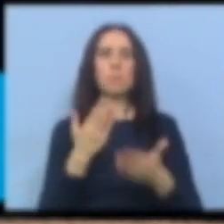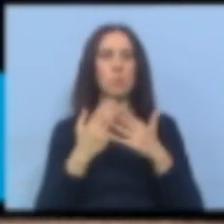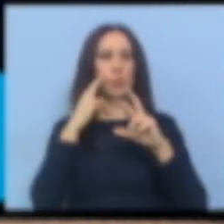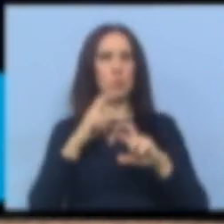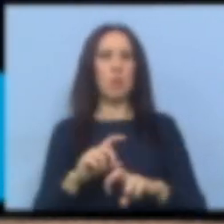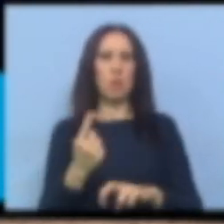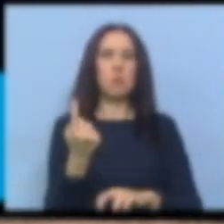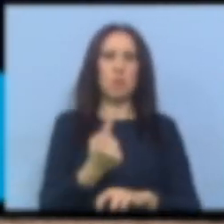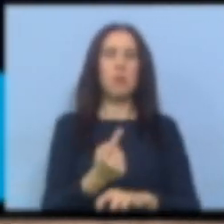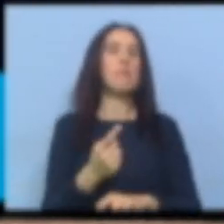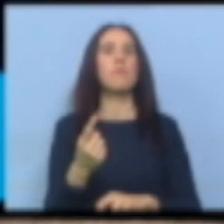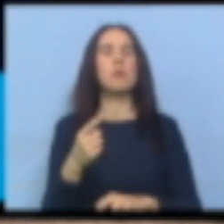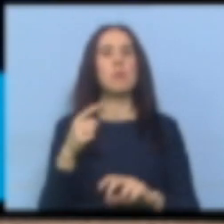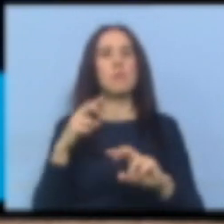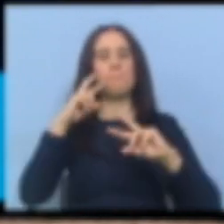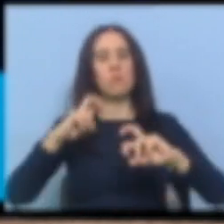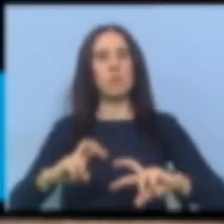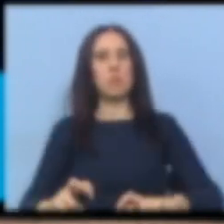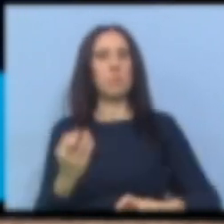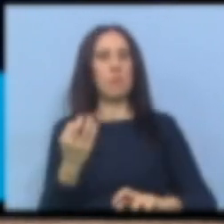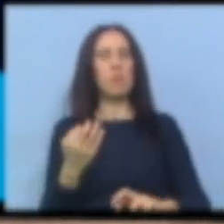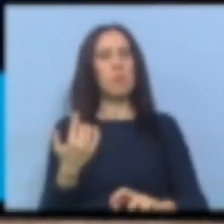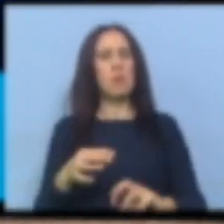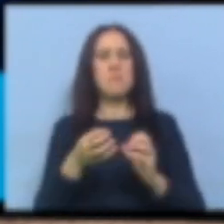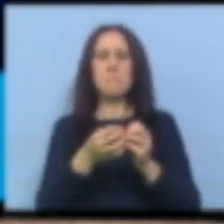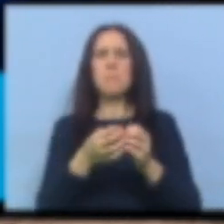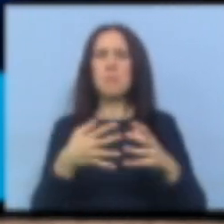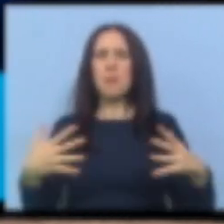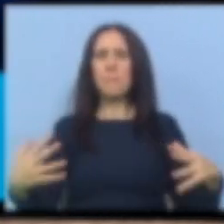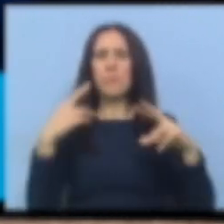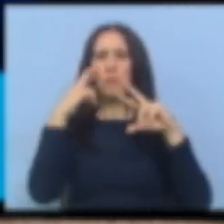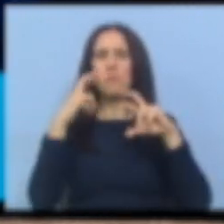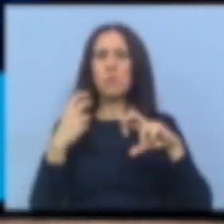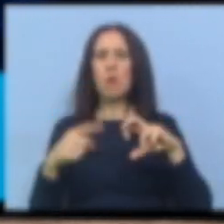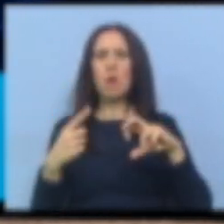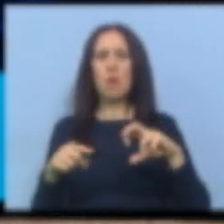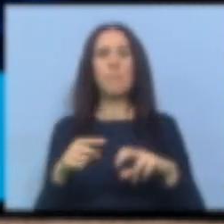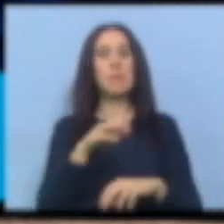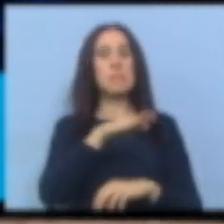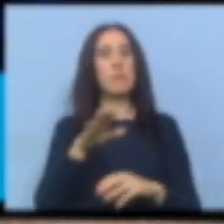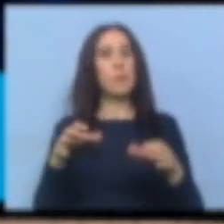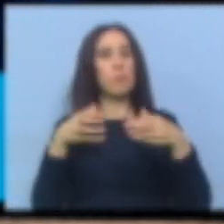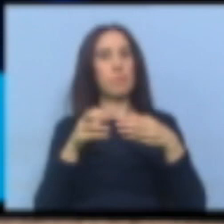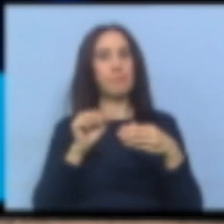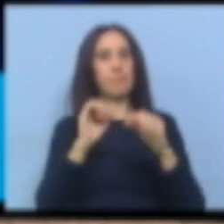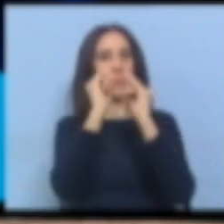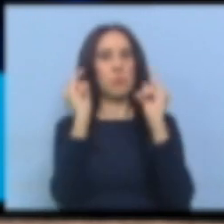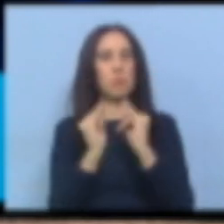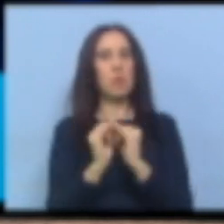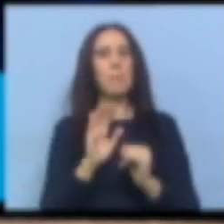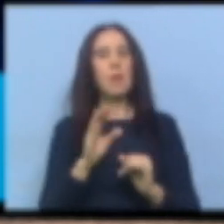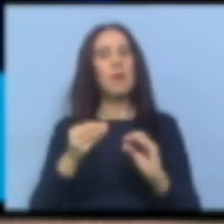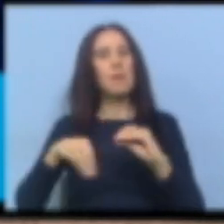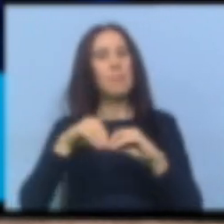objeto de investigação. É, aliás, um dossiê de investigação crescente no panorama da comunidade científica internacional, mas, mais do